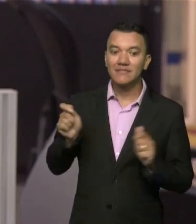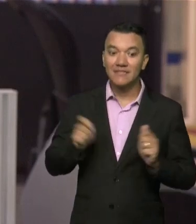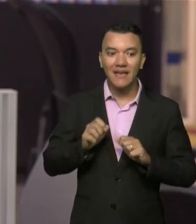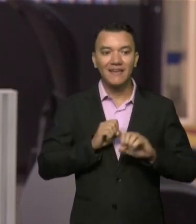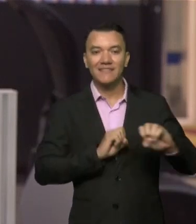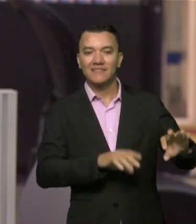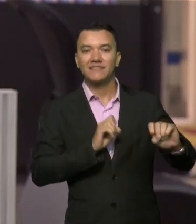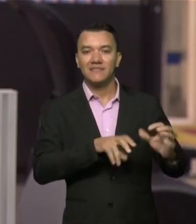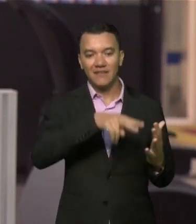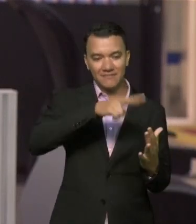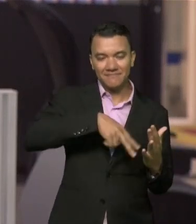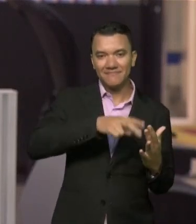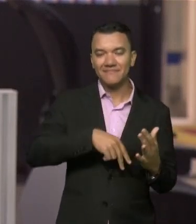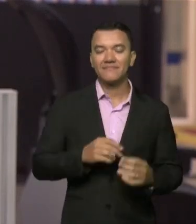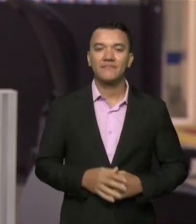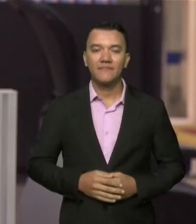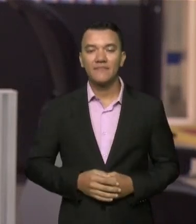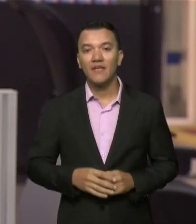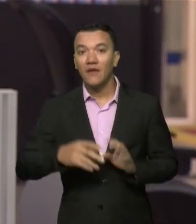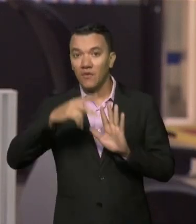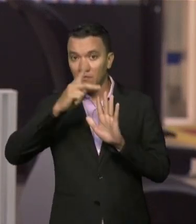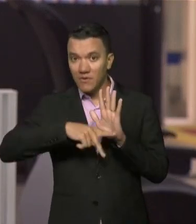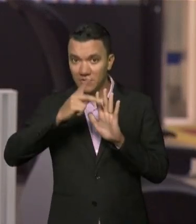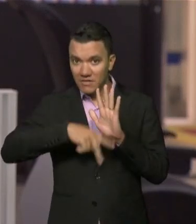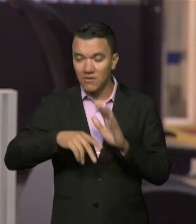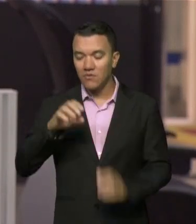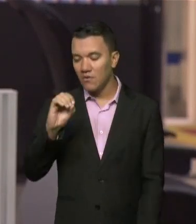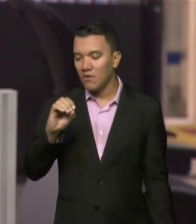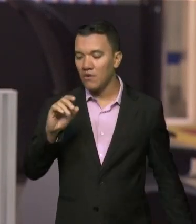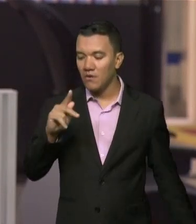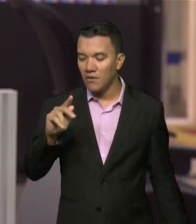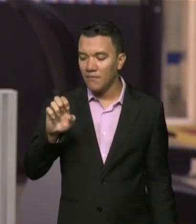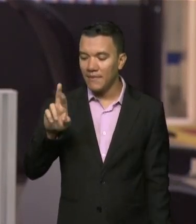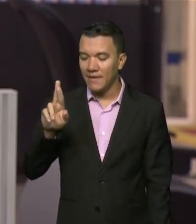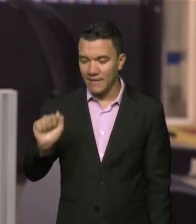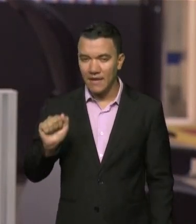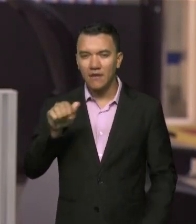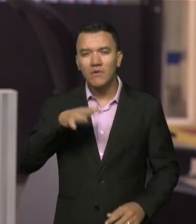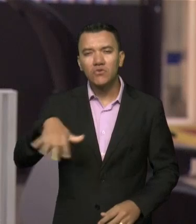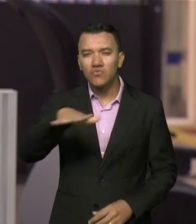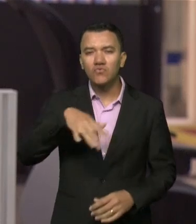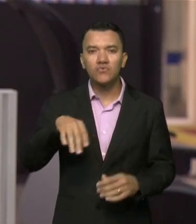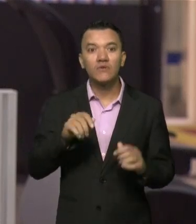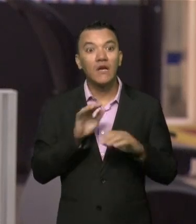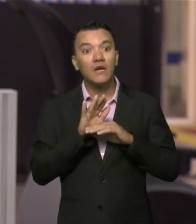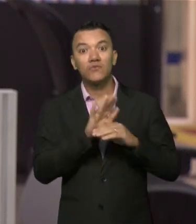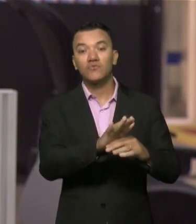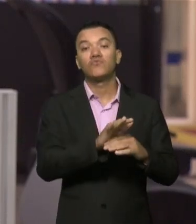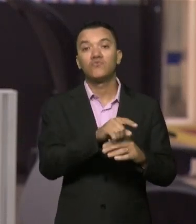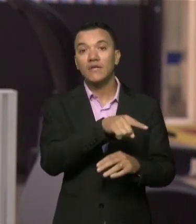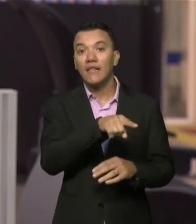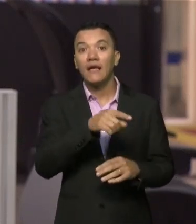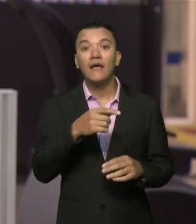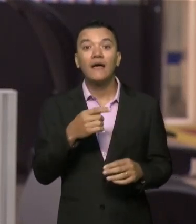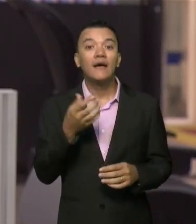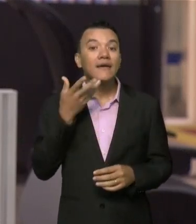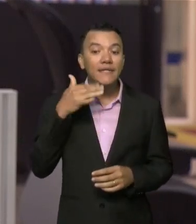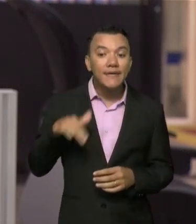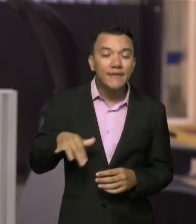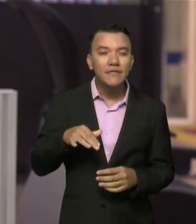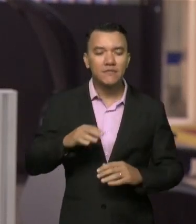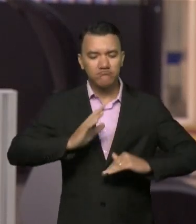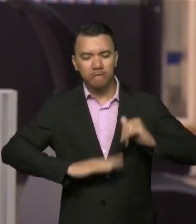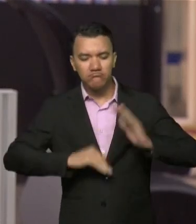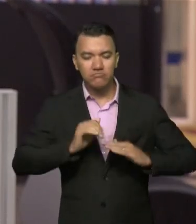dos alunos. O projeto Ópera para Todos tem ajudado as crianças a desenvolver habilidades na leitura